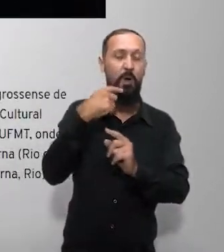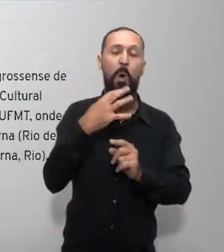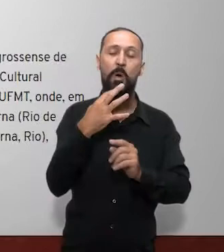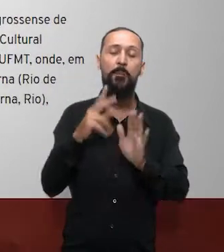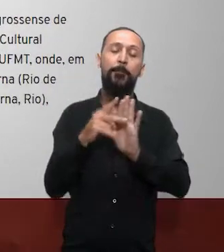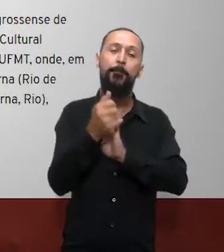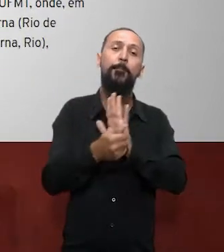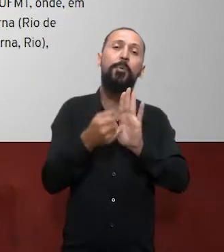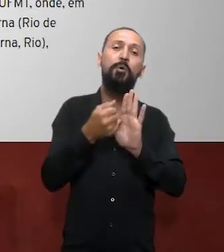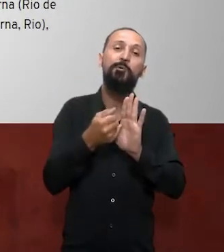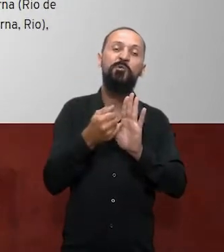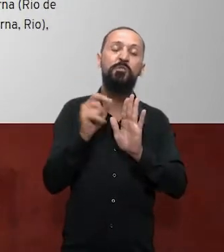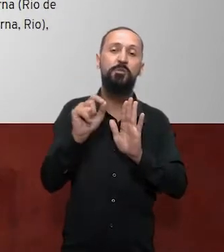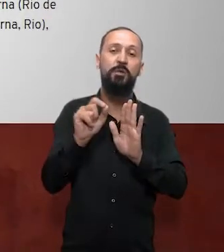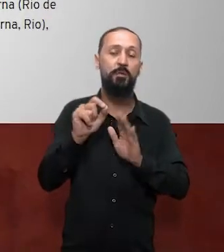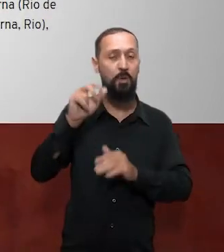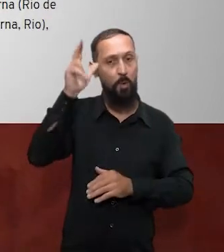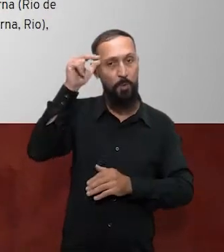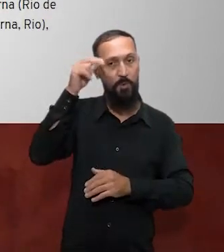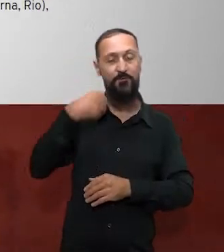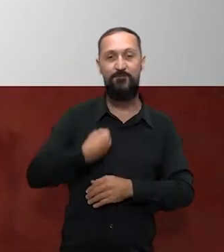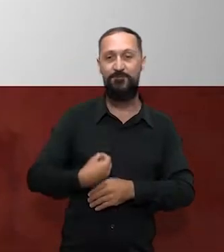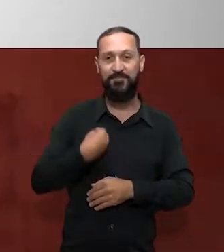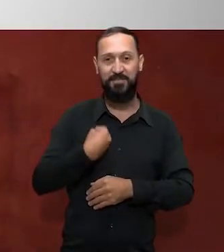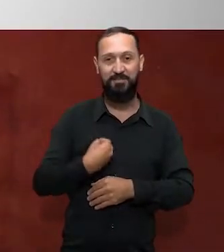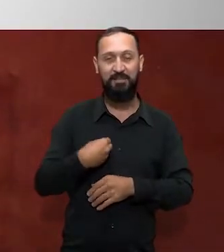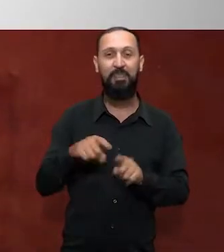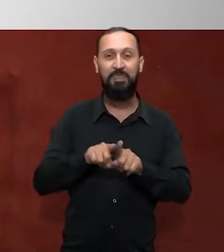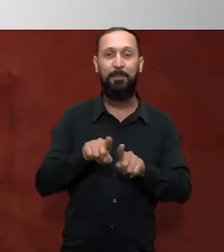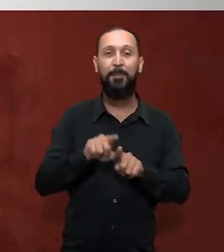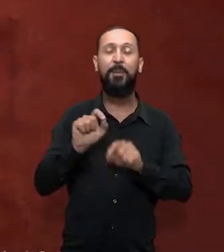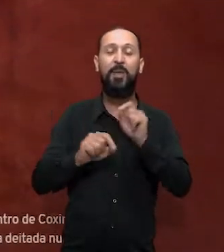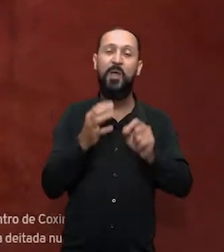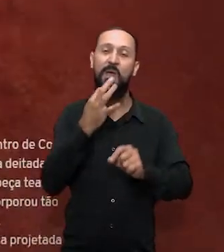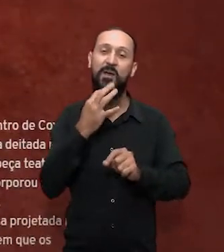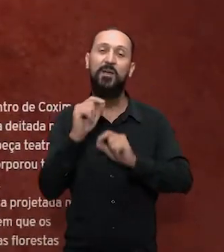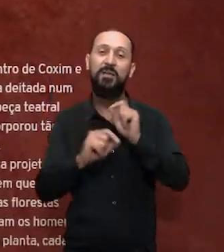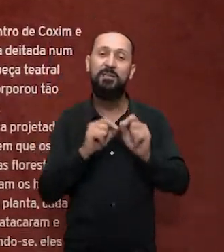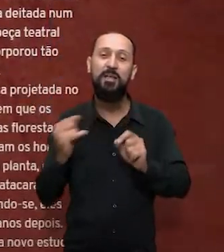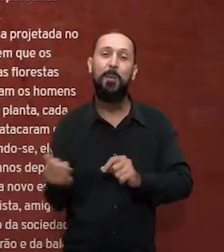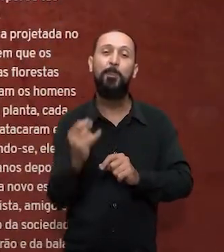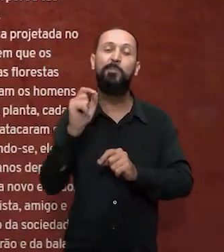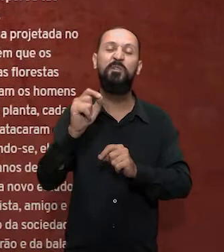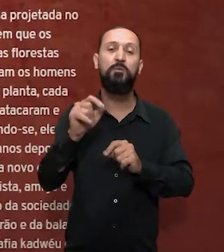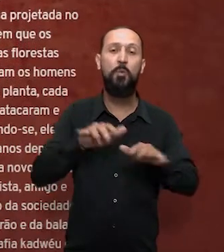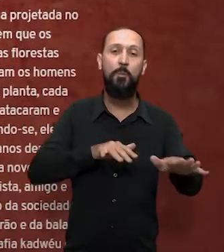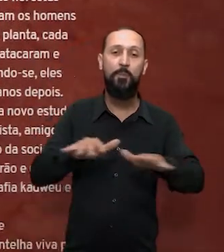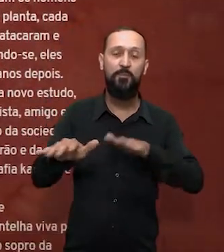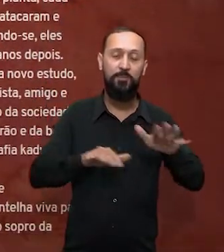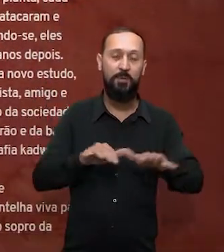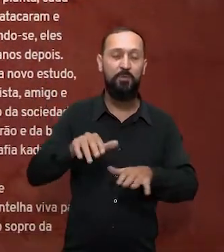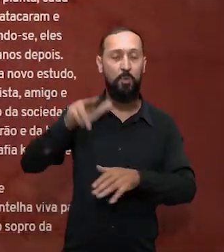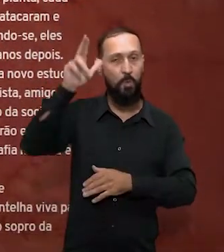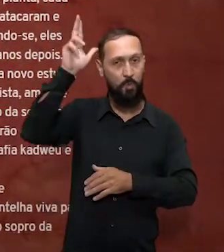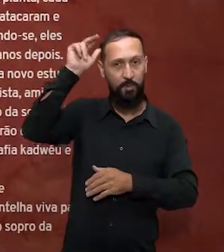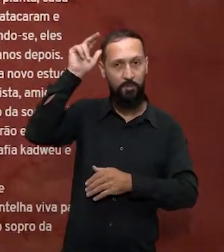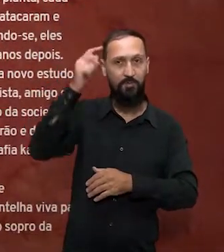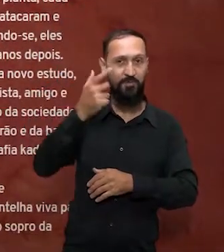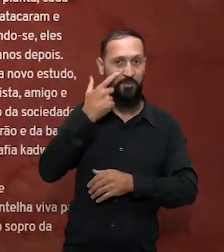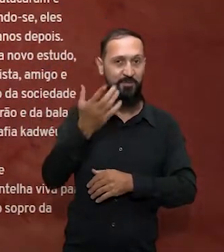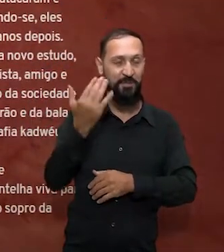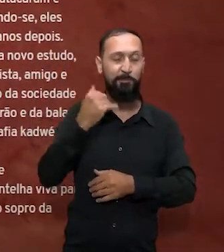pouco mais sobre o projeto Unidade Guaicuru Viva e também a respeito da importância do movimento